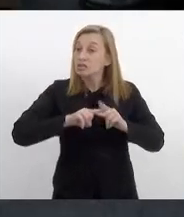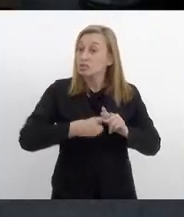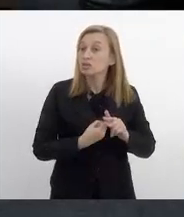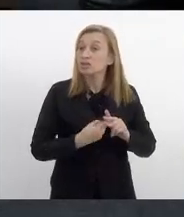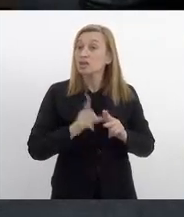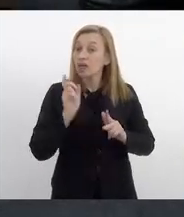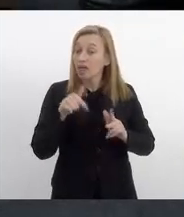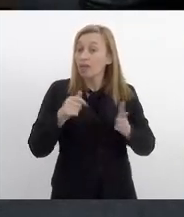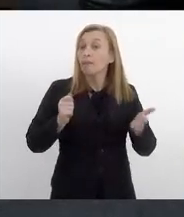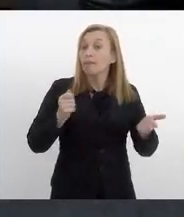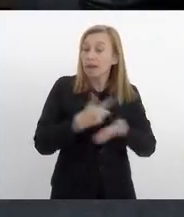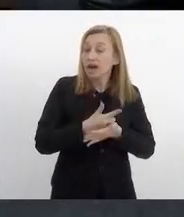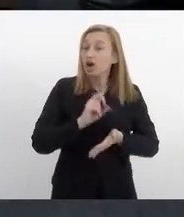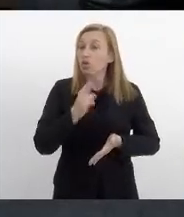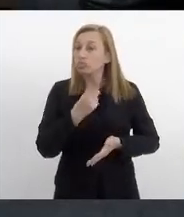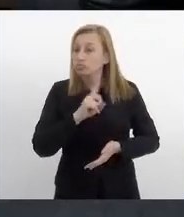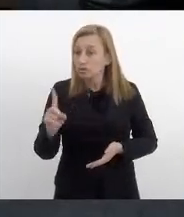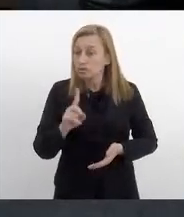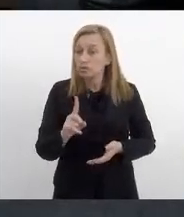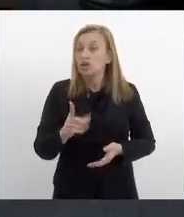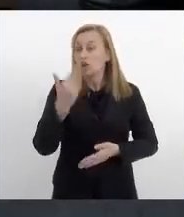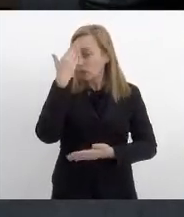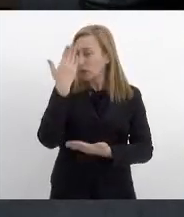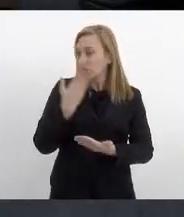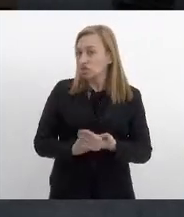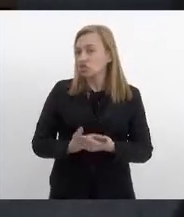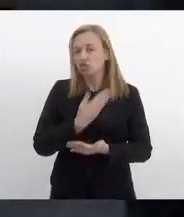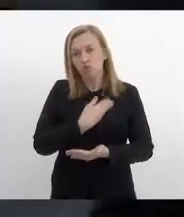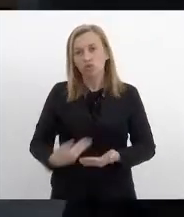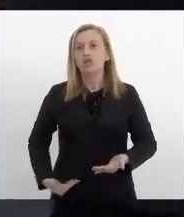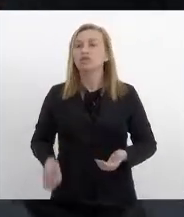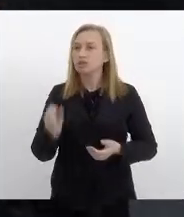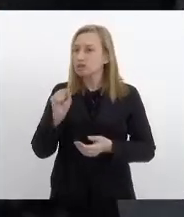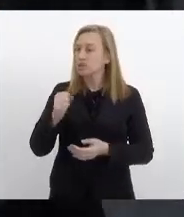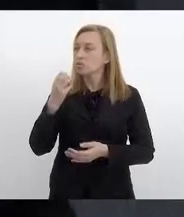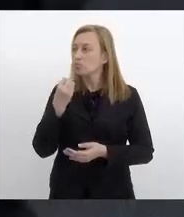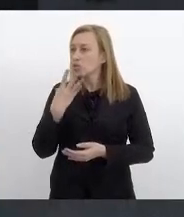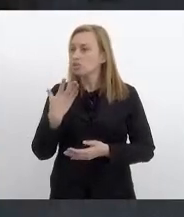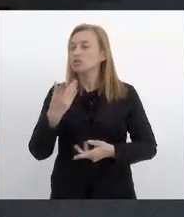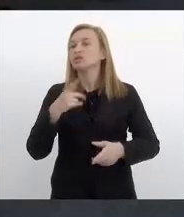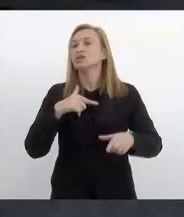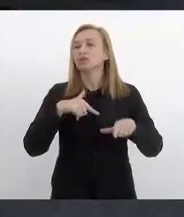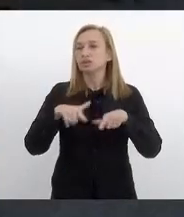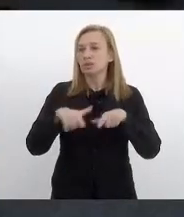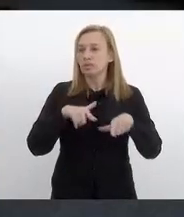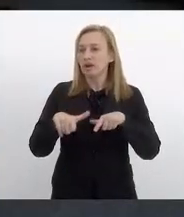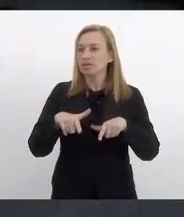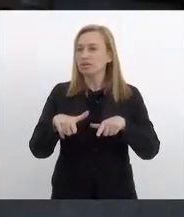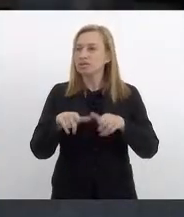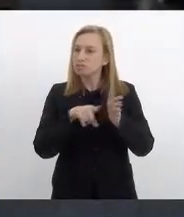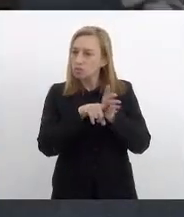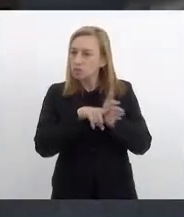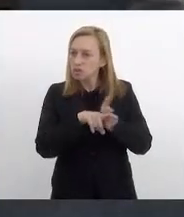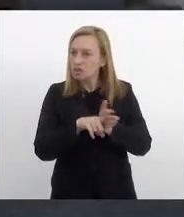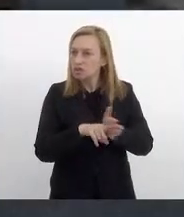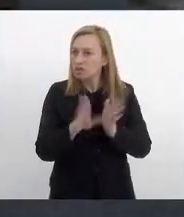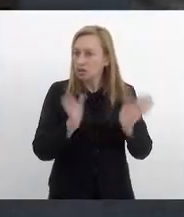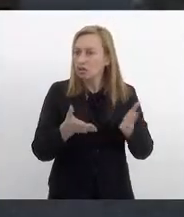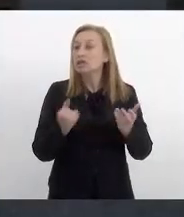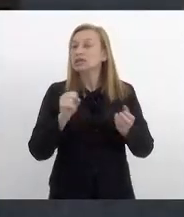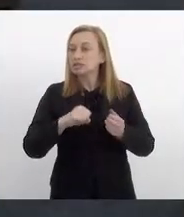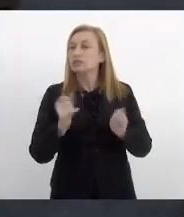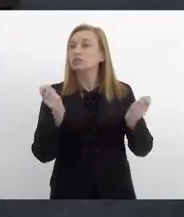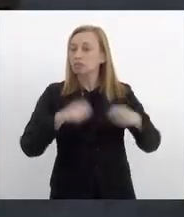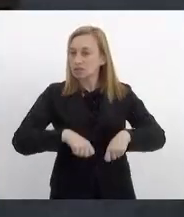é pagável ou não. E eu acredito que o governo vá fazer um bom trabalho nessa análise atuarial para ver se é